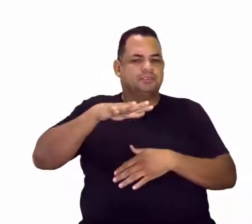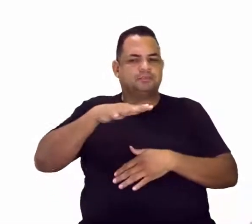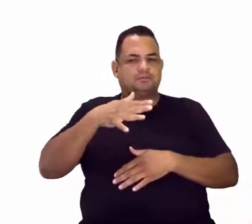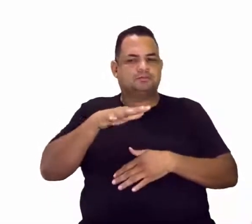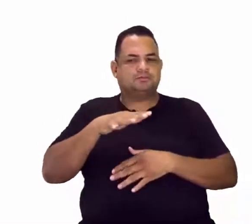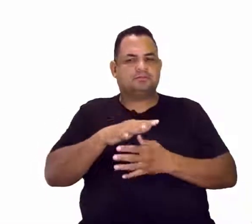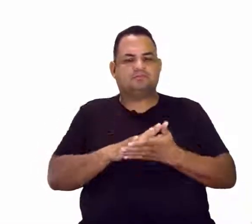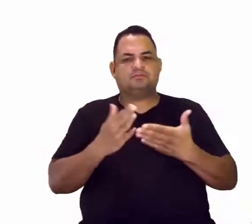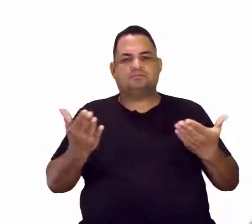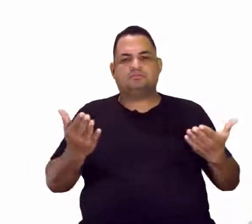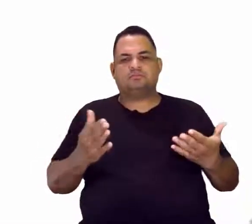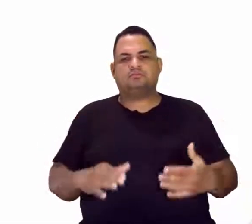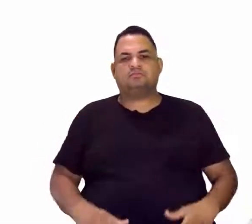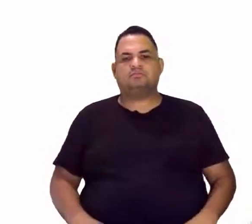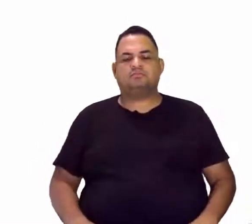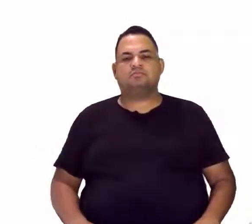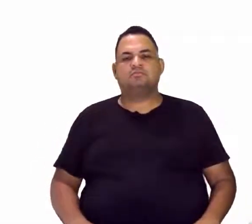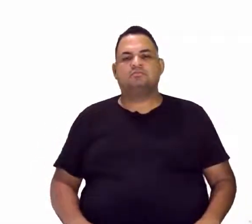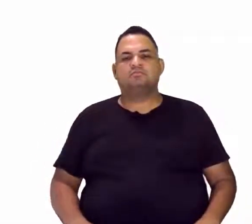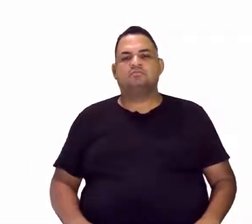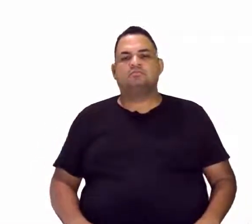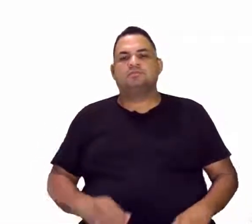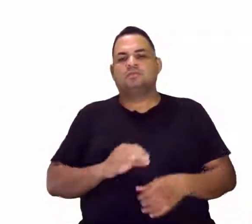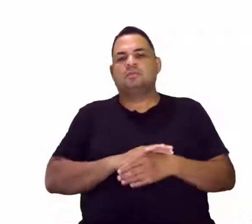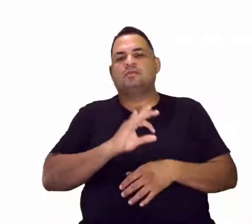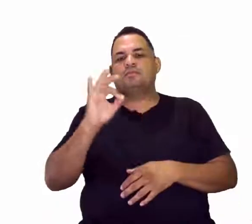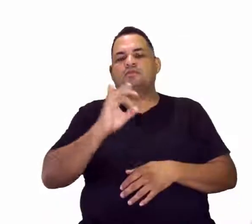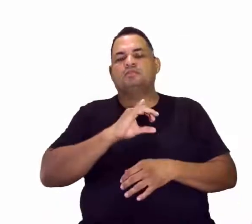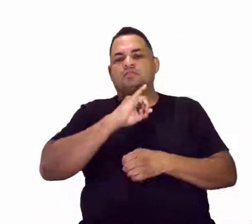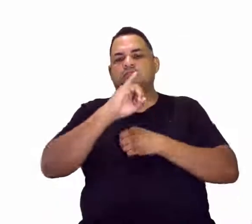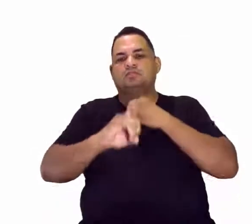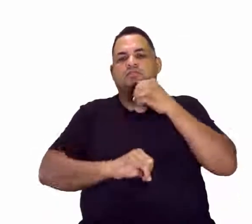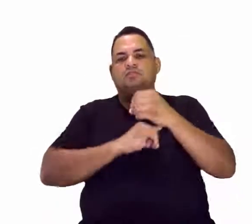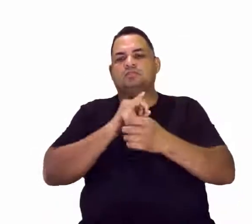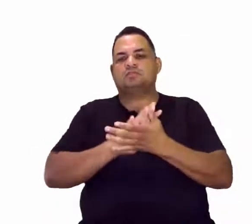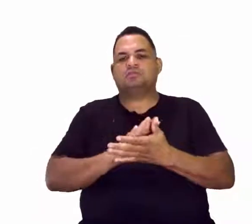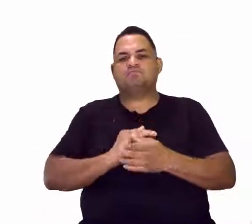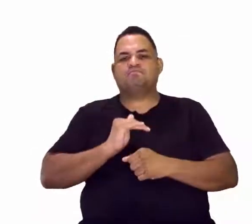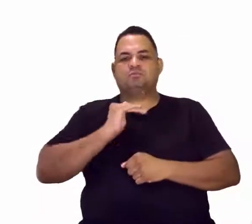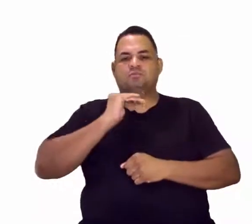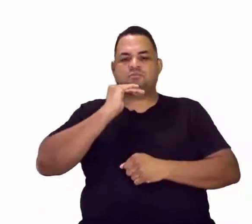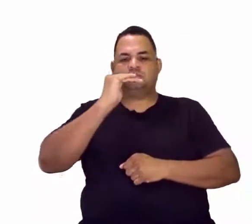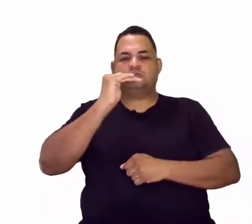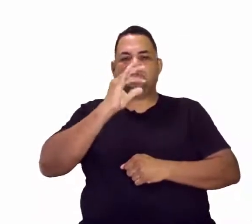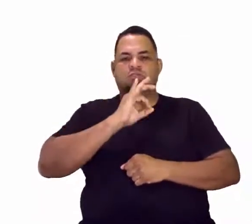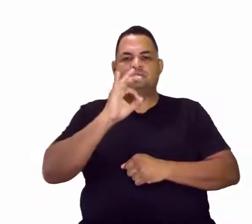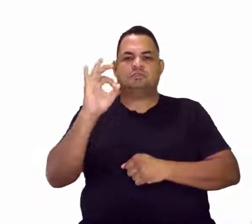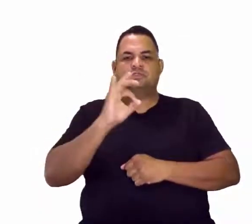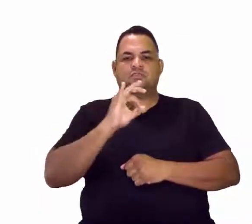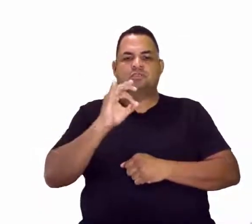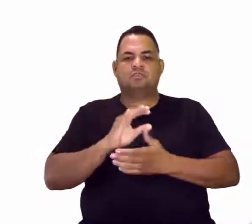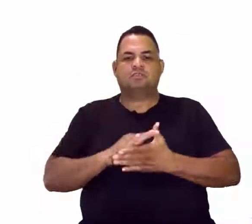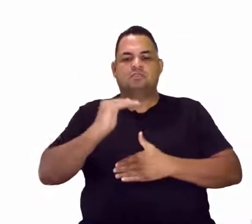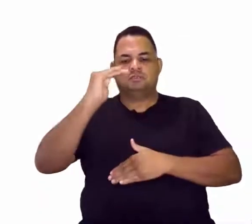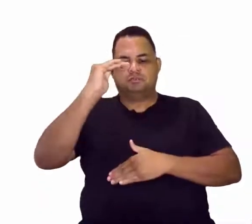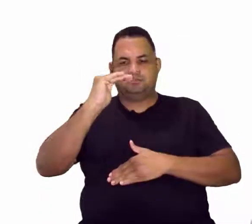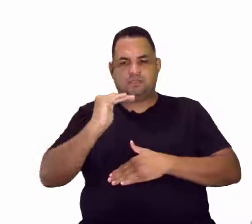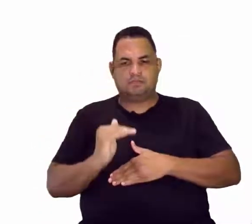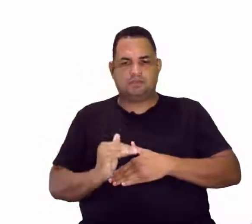moderado, o grau de ionização dele tem que ser maior que 5% e menor